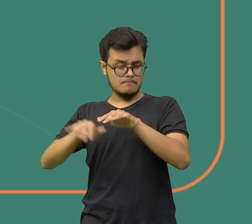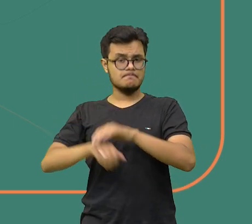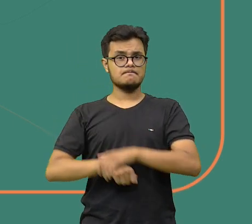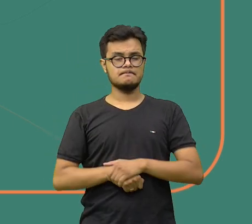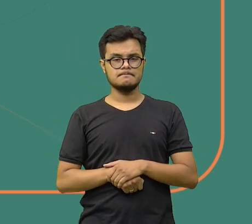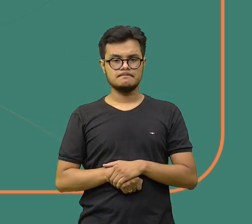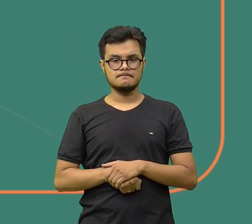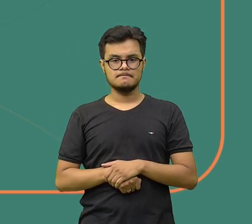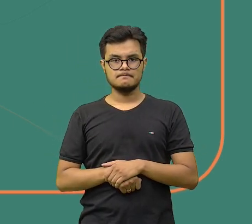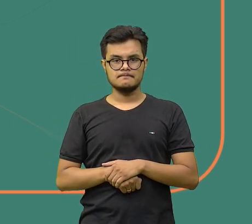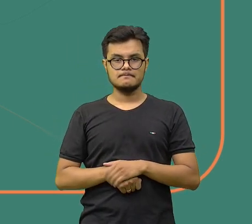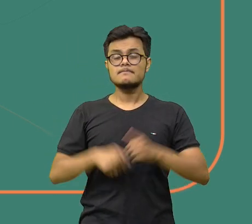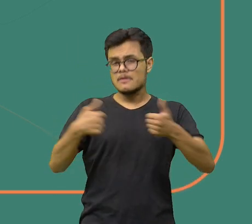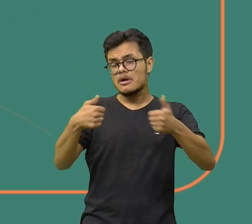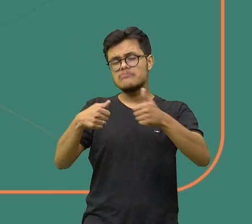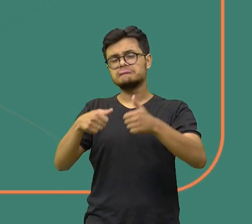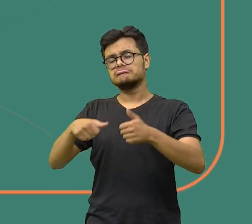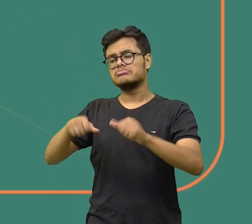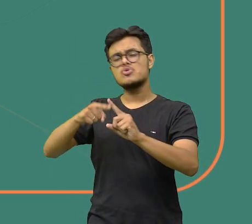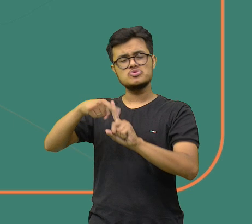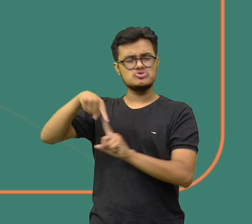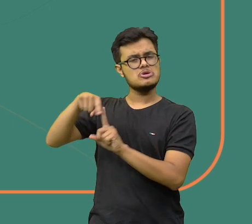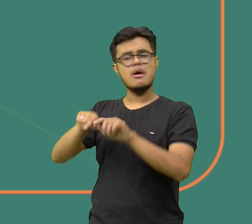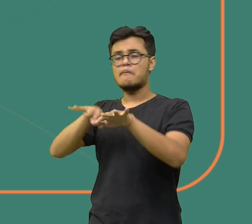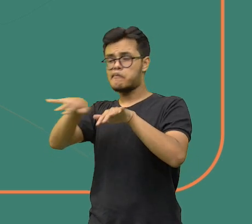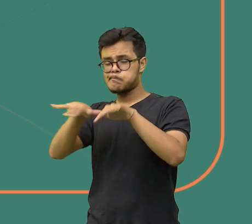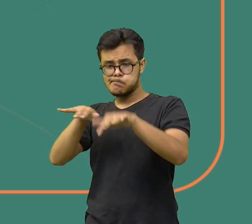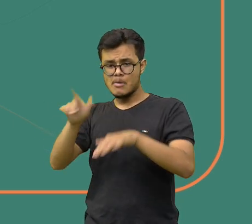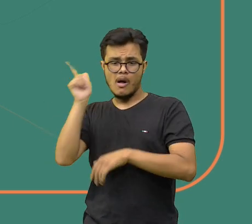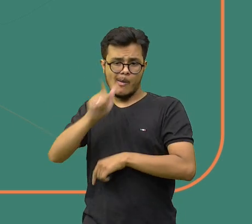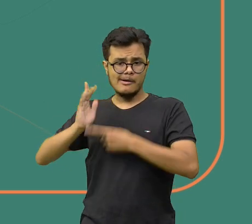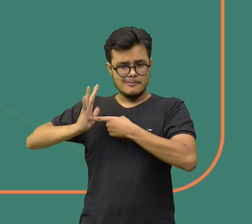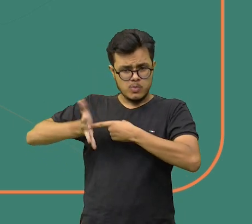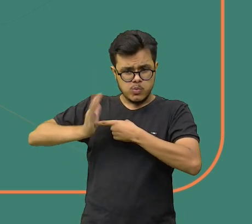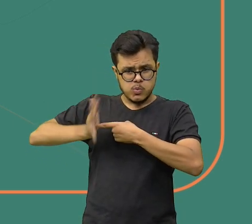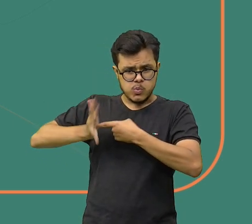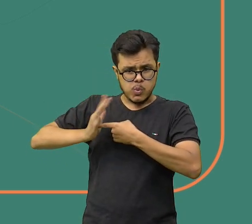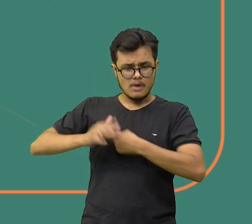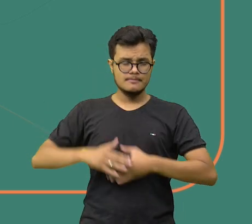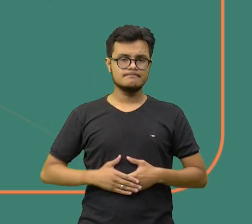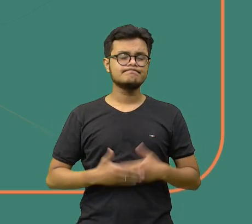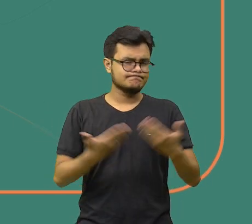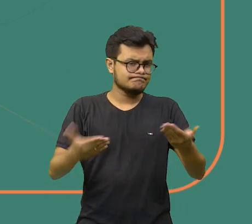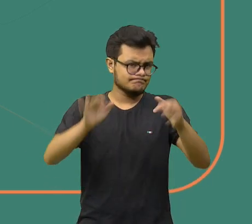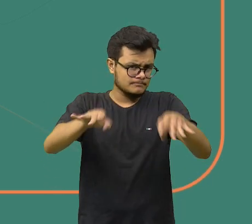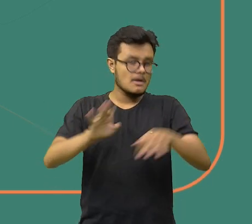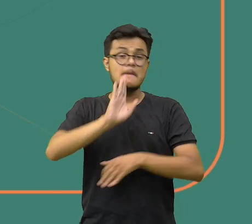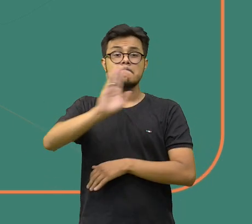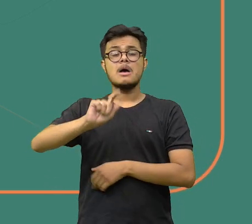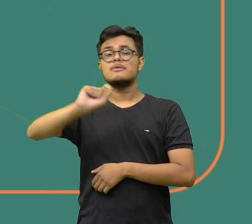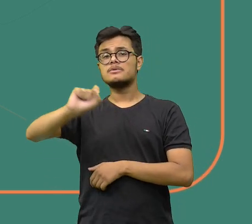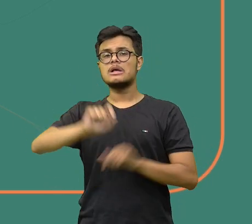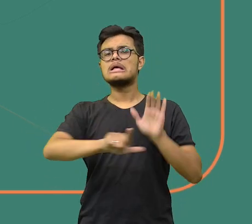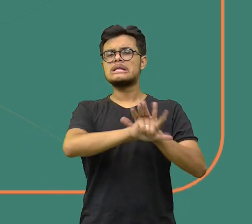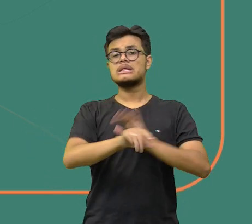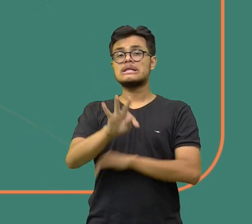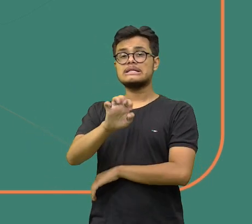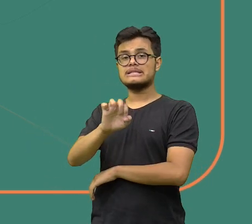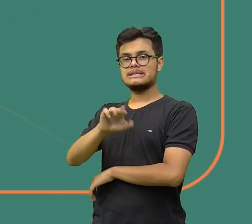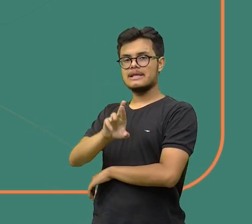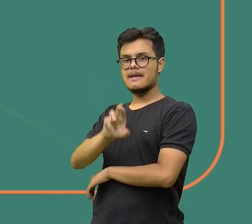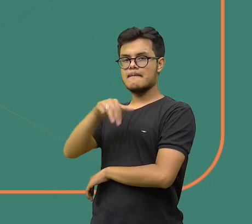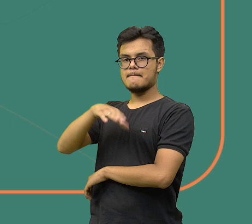na maioria das vezes, em um tipo de movimento, certo? Isso aí vai ser um princípio termodinâmico